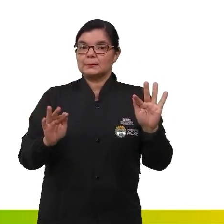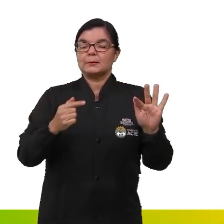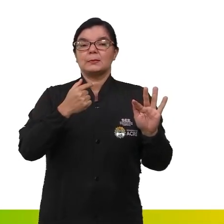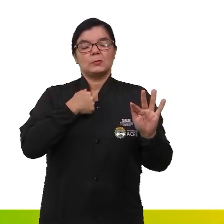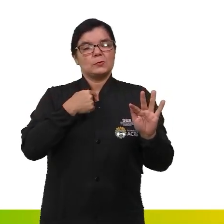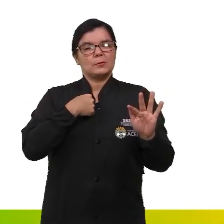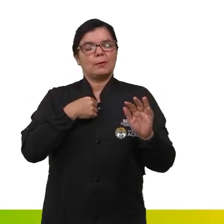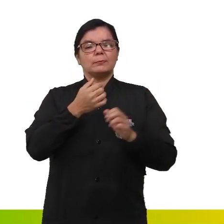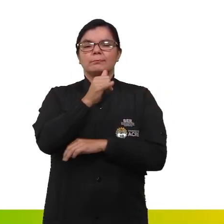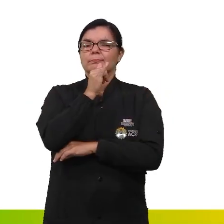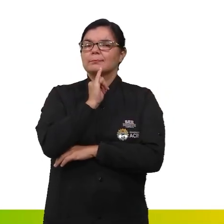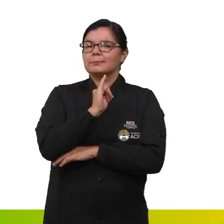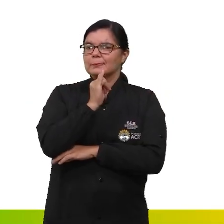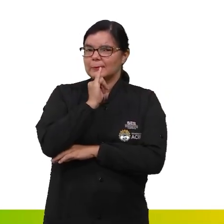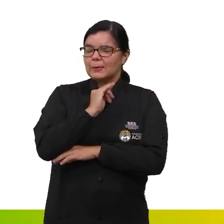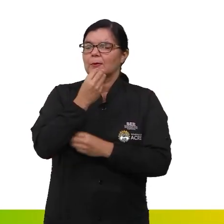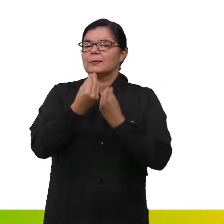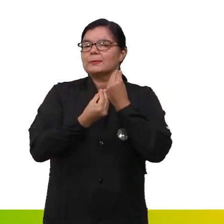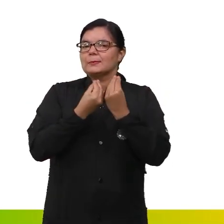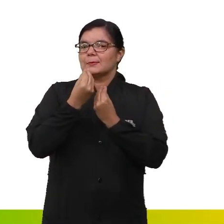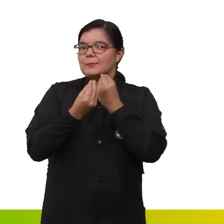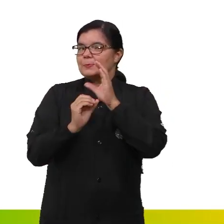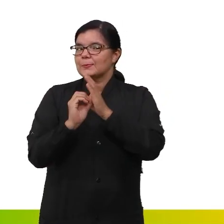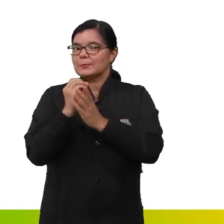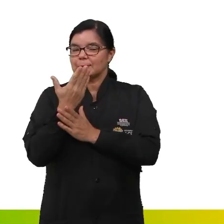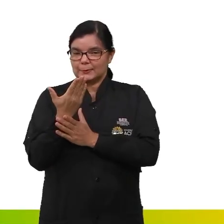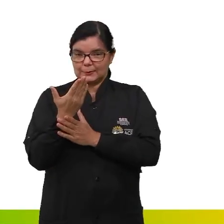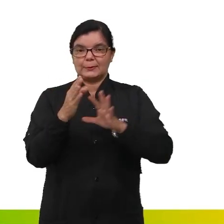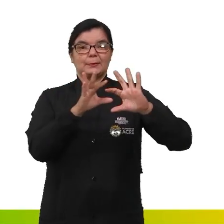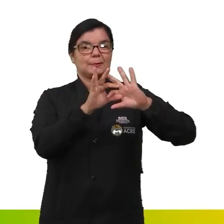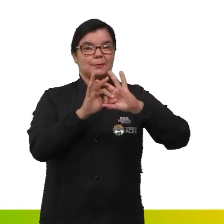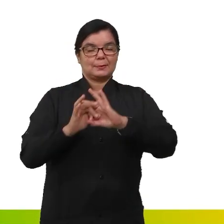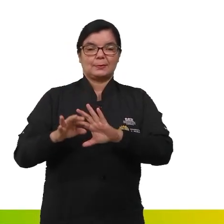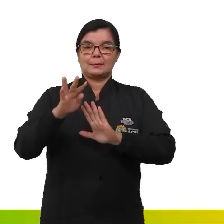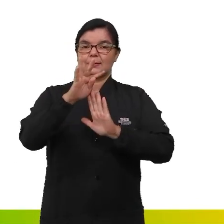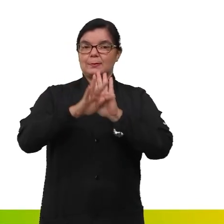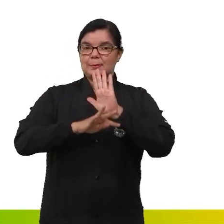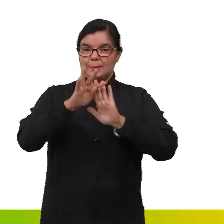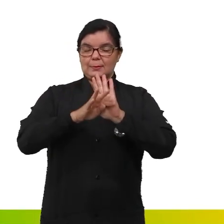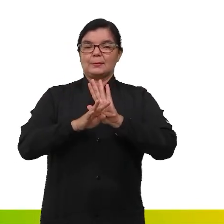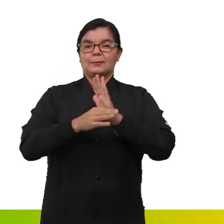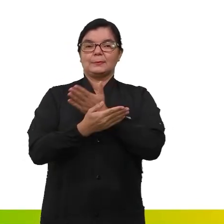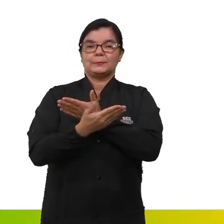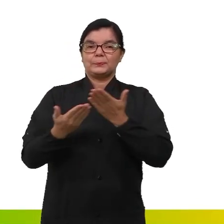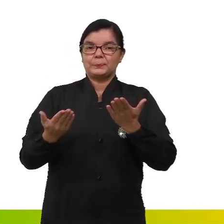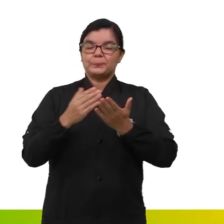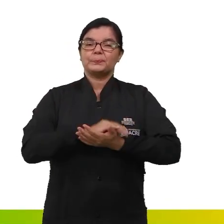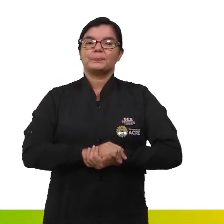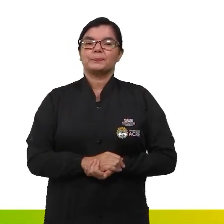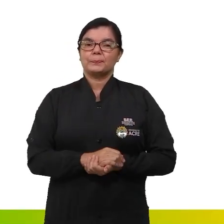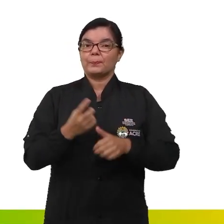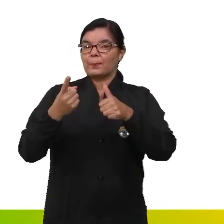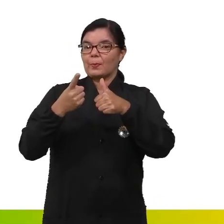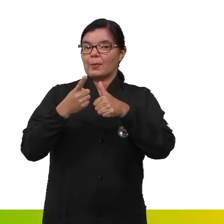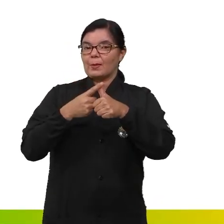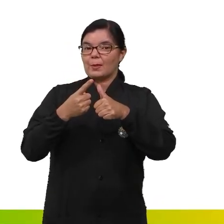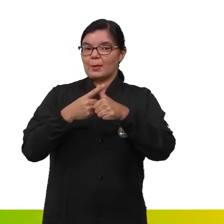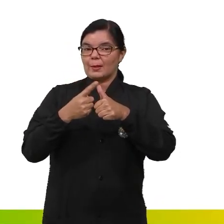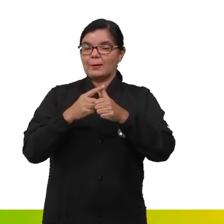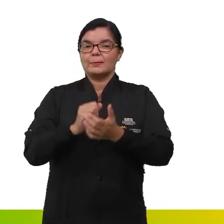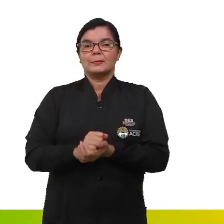vou exemplificar como ocorre a coesão textual aqui. Vamos lá. Primeiro eu